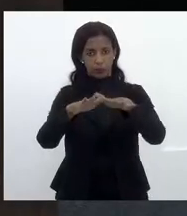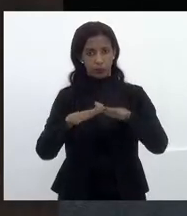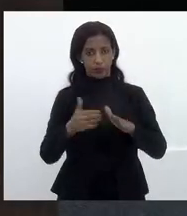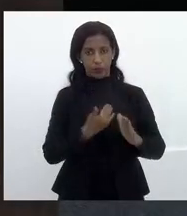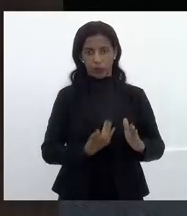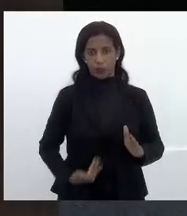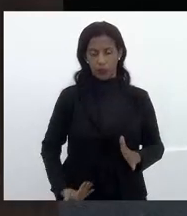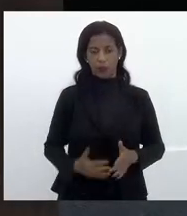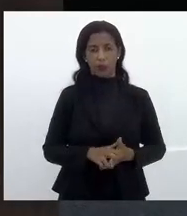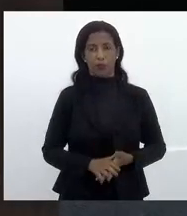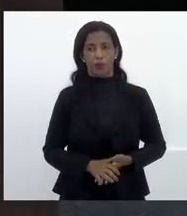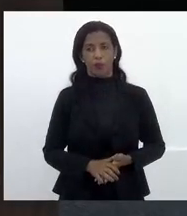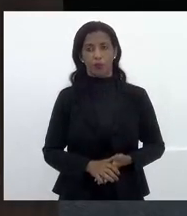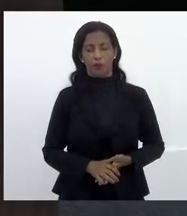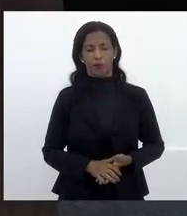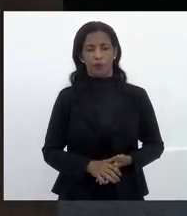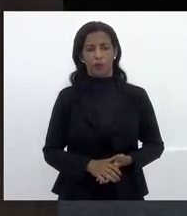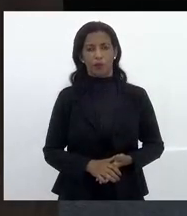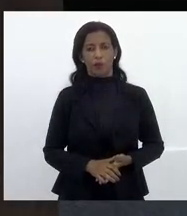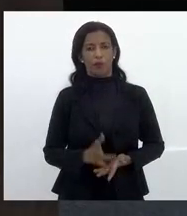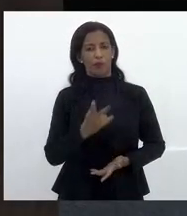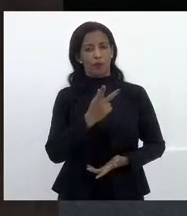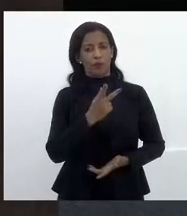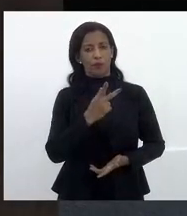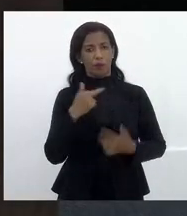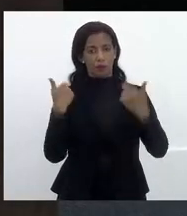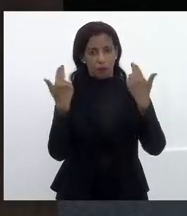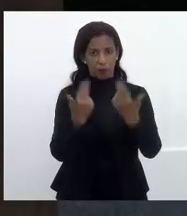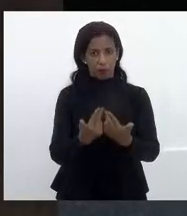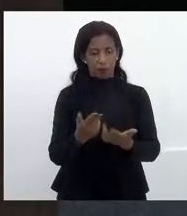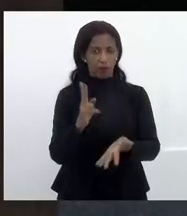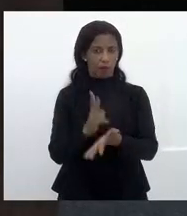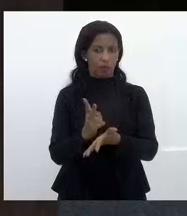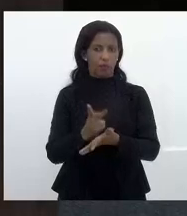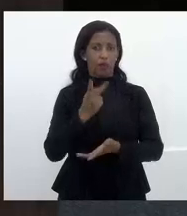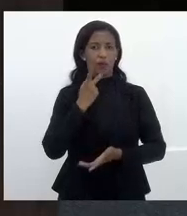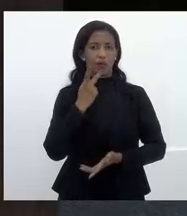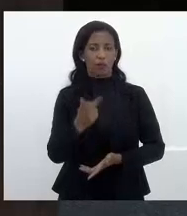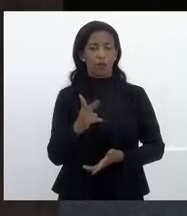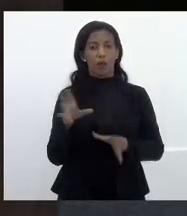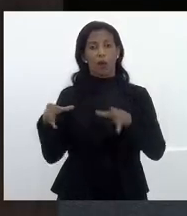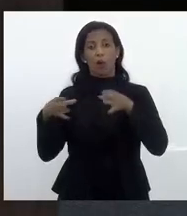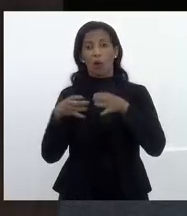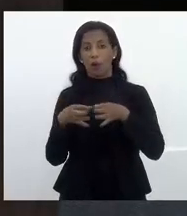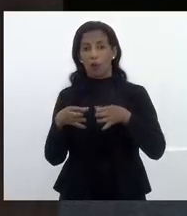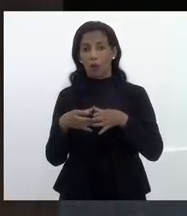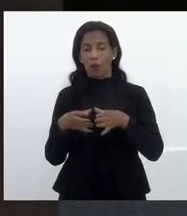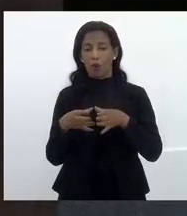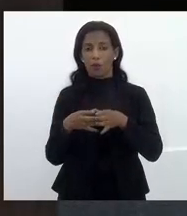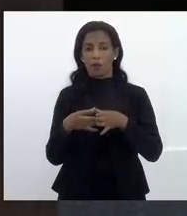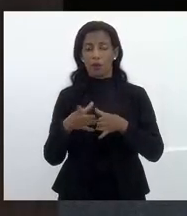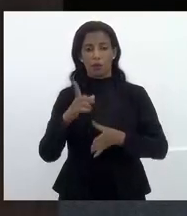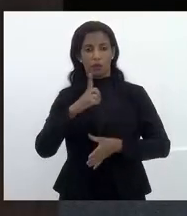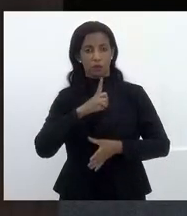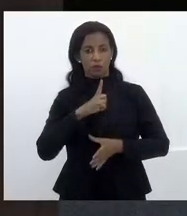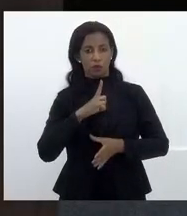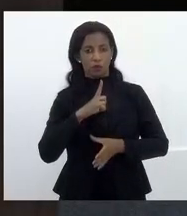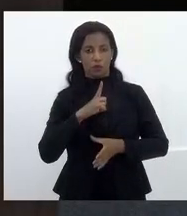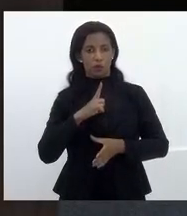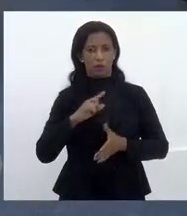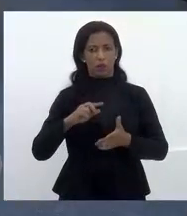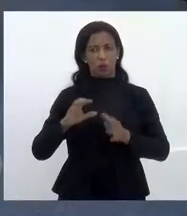audiência pública como eu sempre falo a comissão existindo como